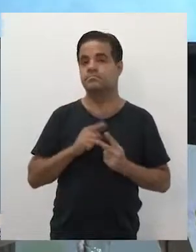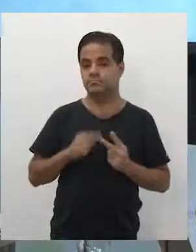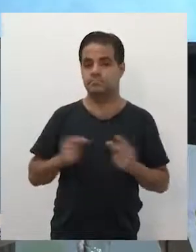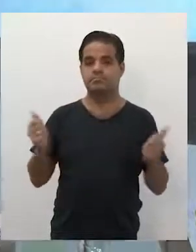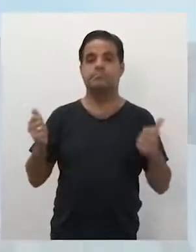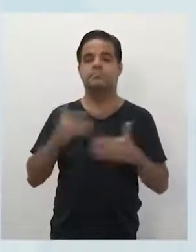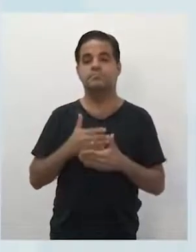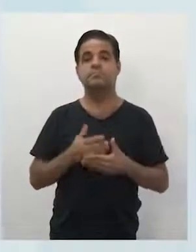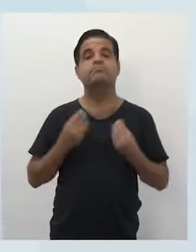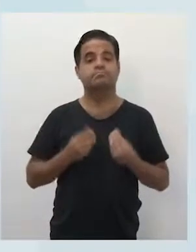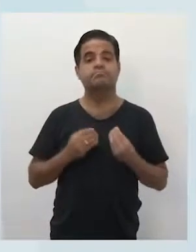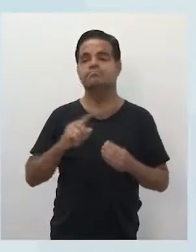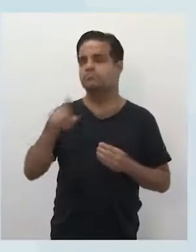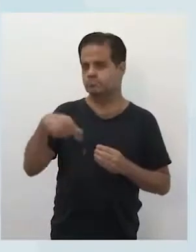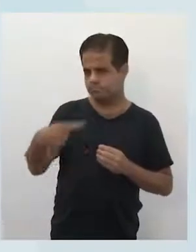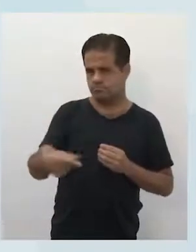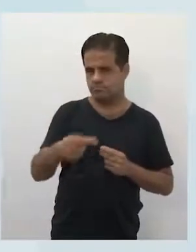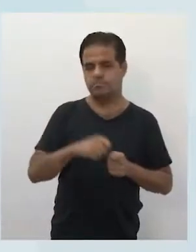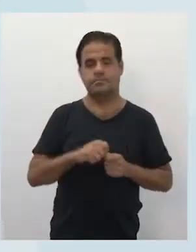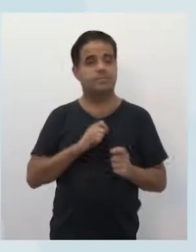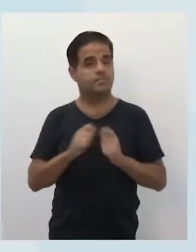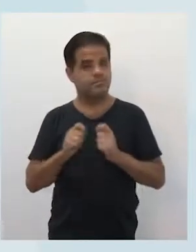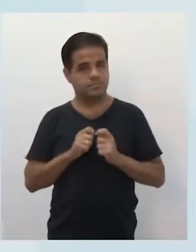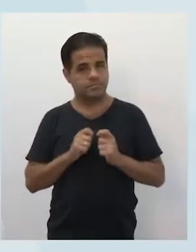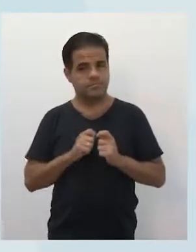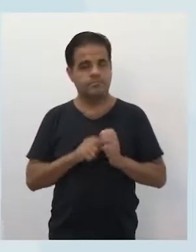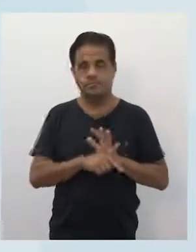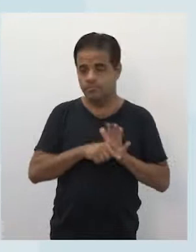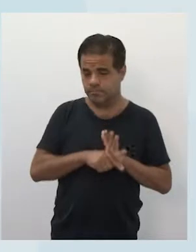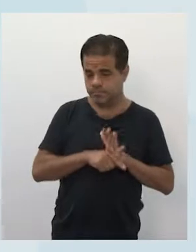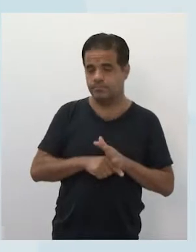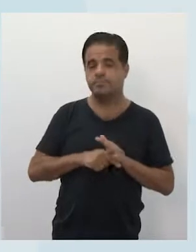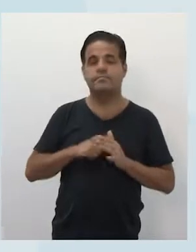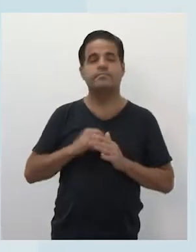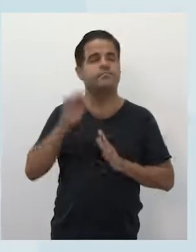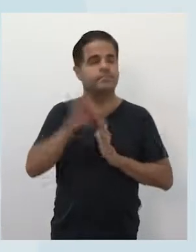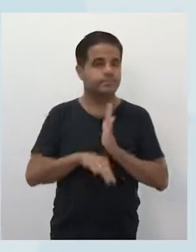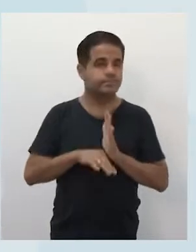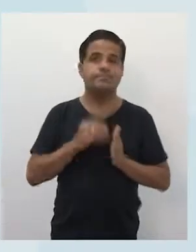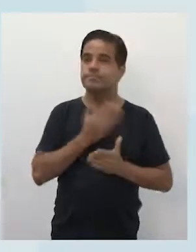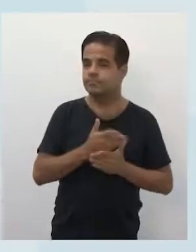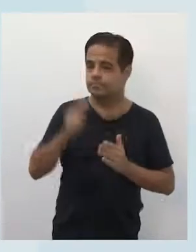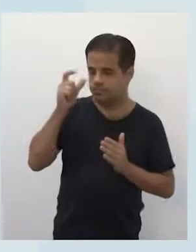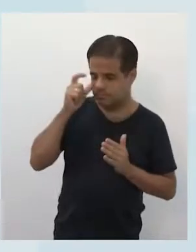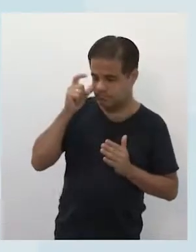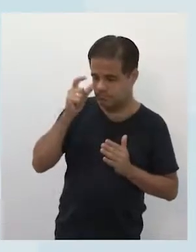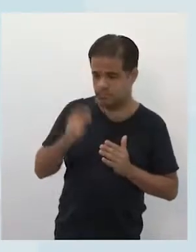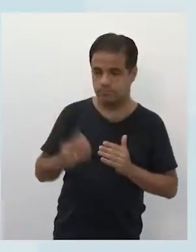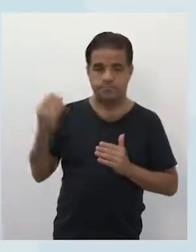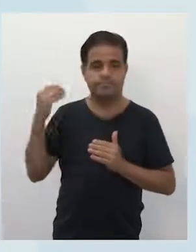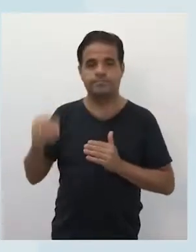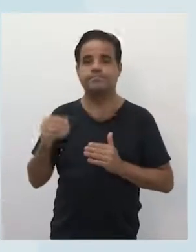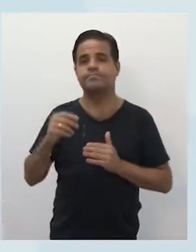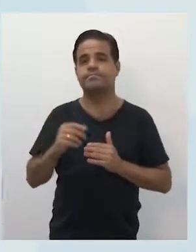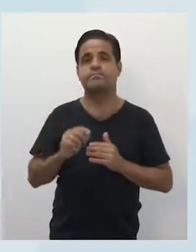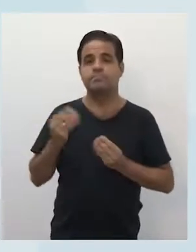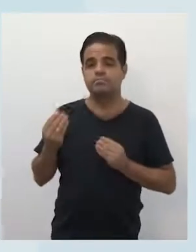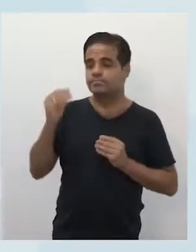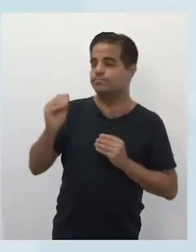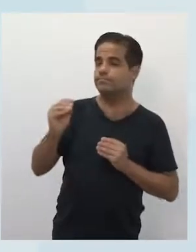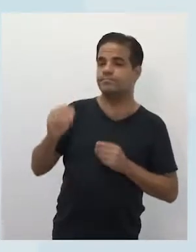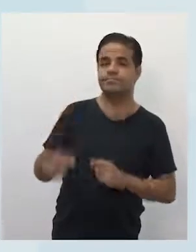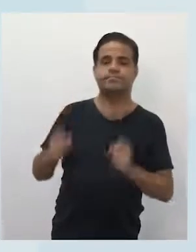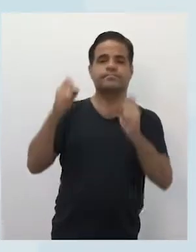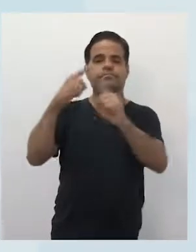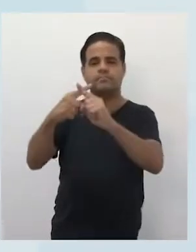tá? Para que depois que vocês fizerem o texto de vocês, observem e coloquem aí um X, né?